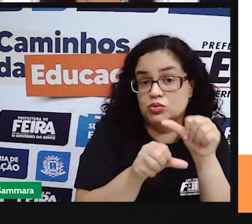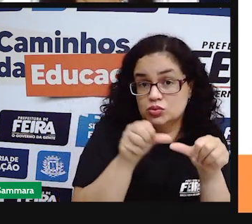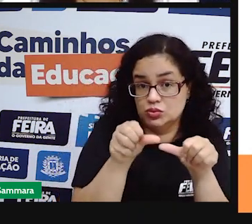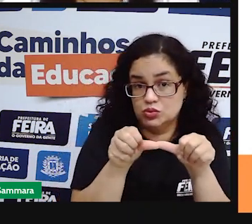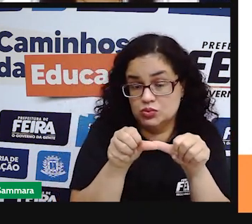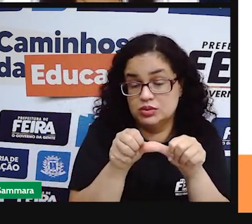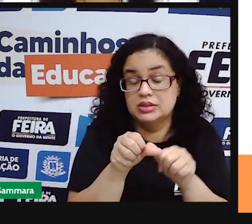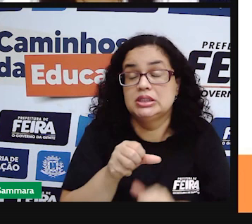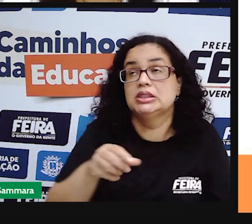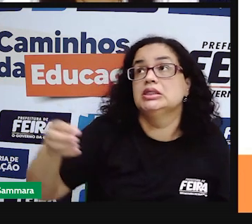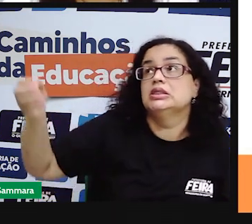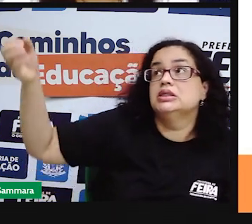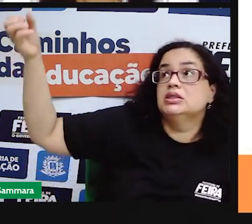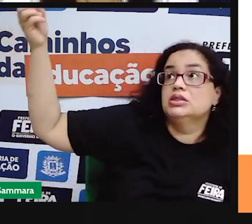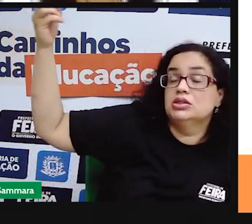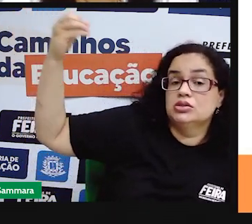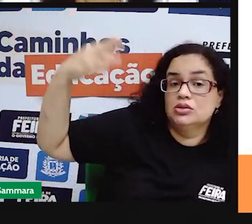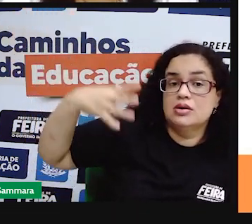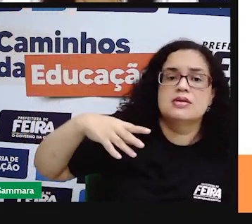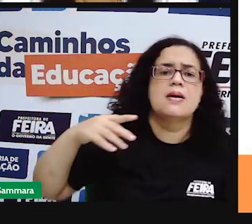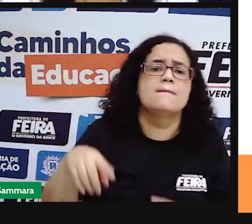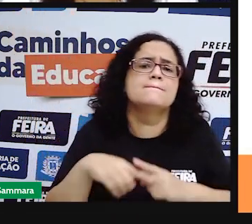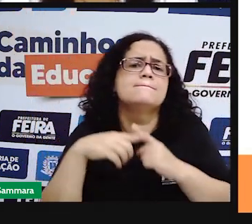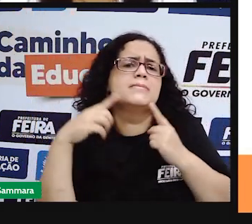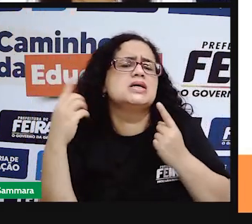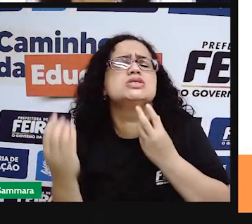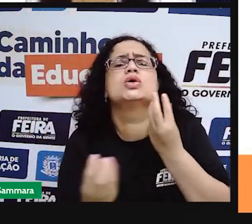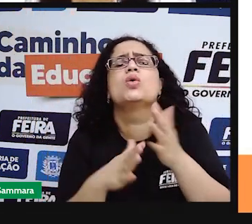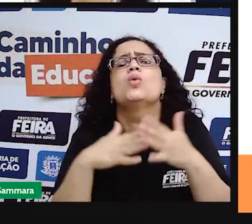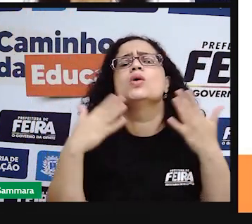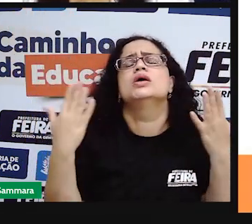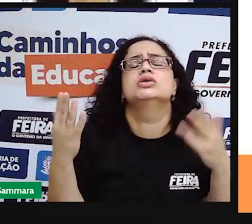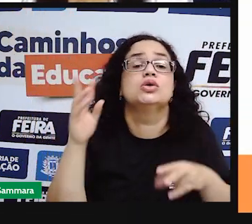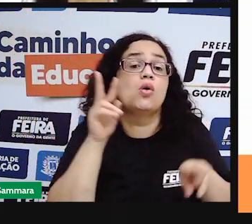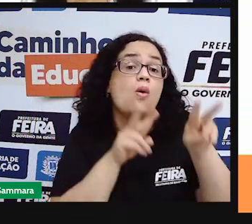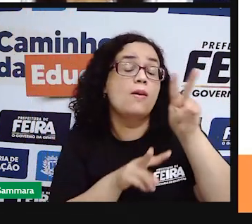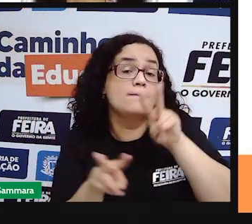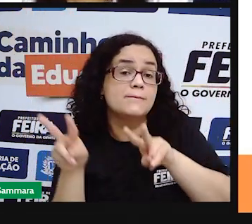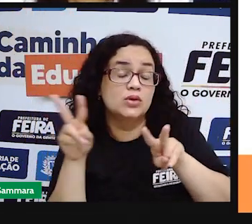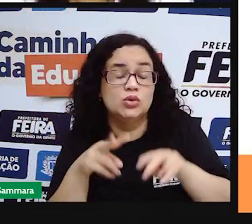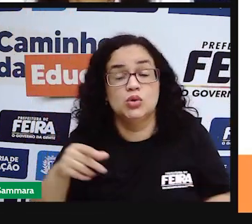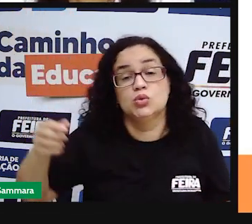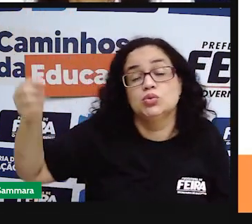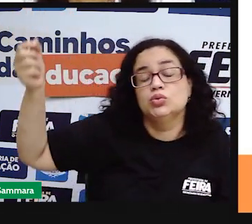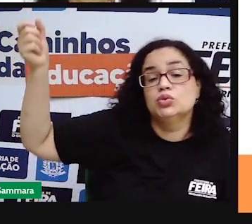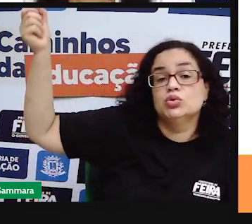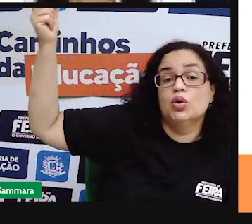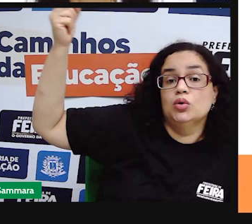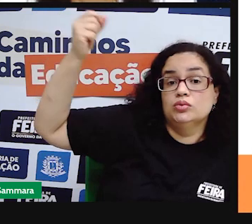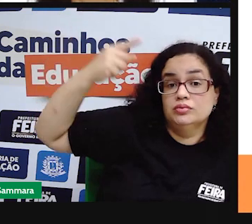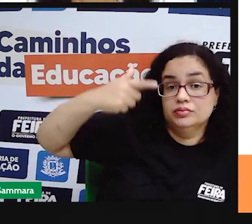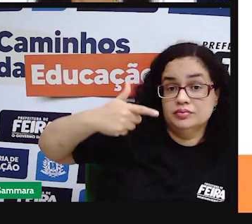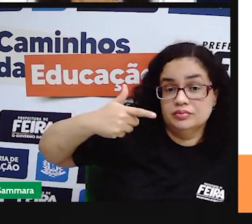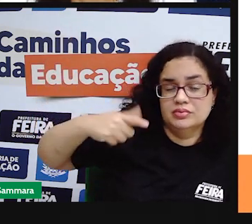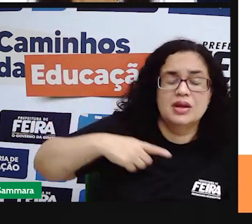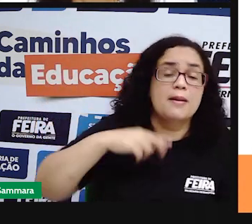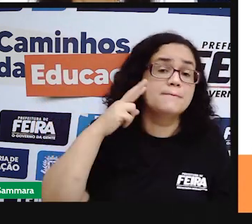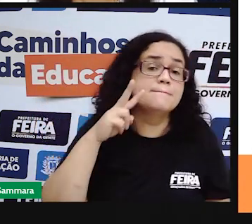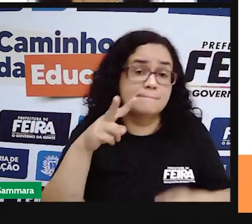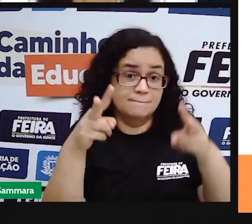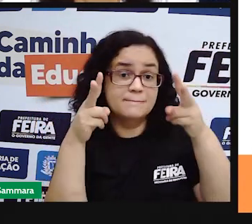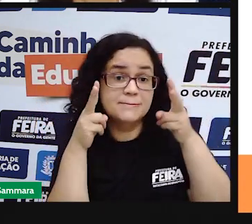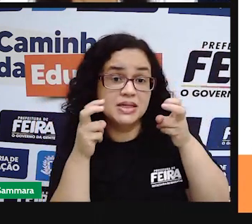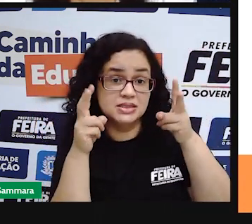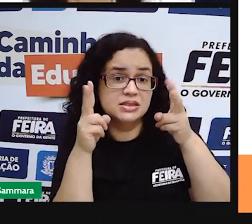da sombra. Mas quando a gente observa aí como fonte de luz o Sol, a gente percebe